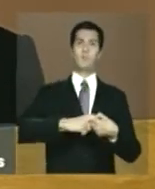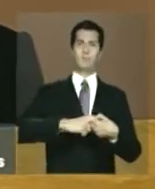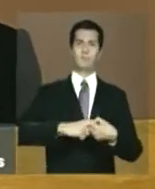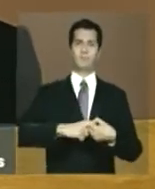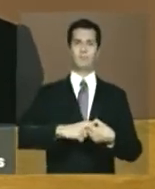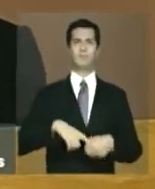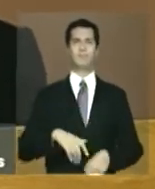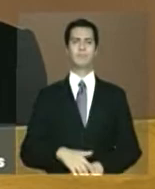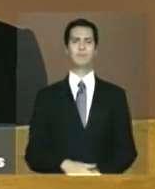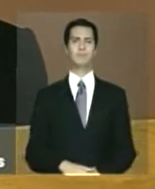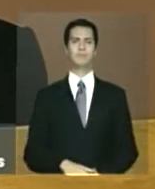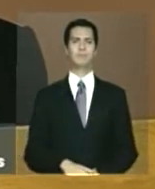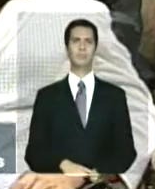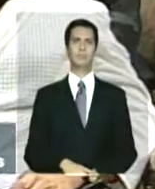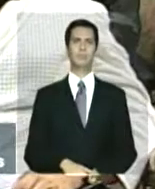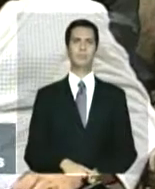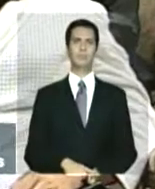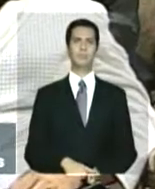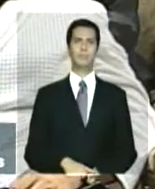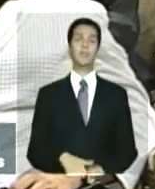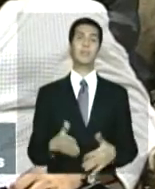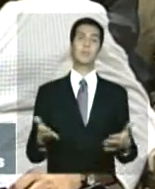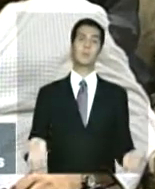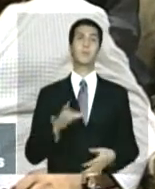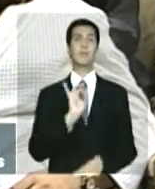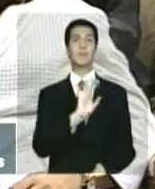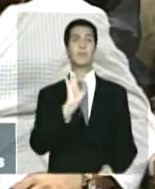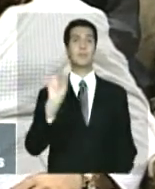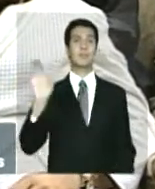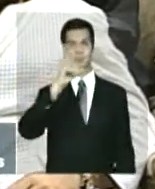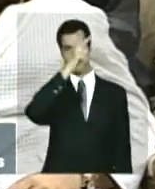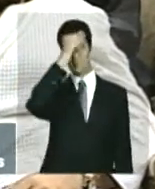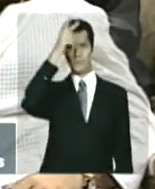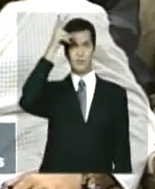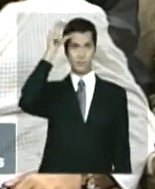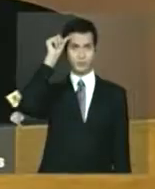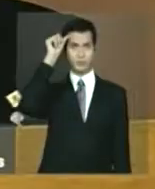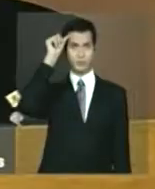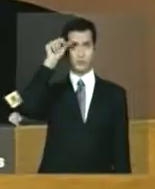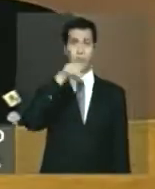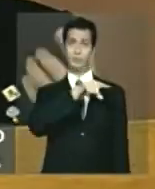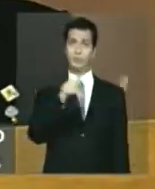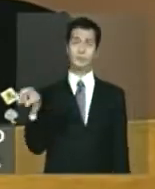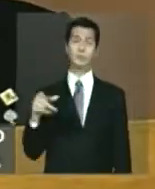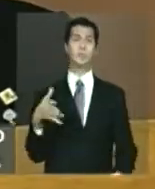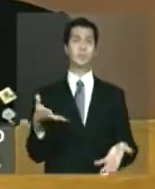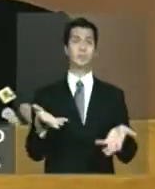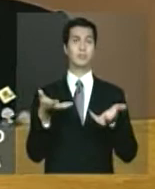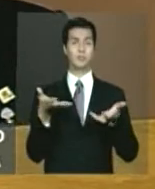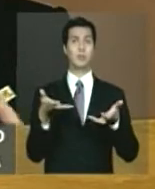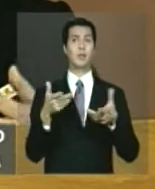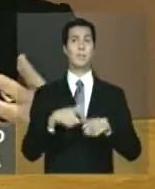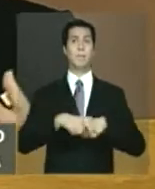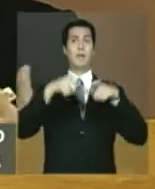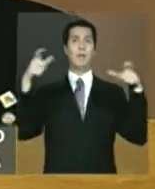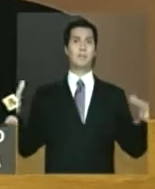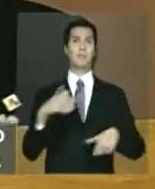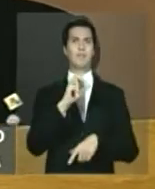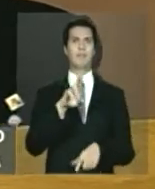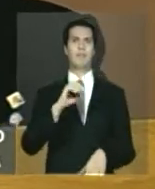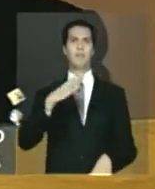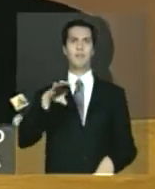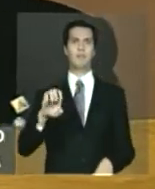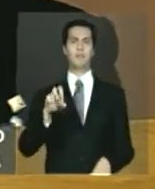os prefeitos cada Prefeito que ampliar ganhará um percentual